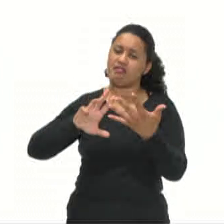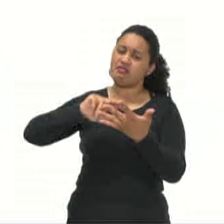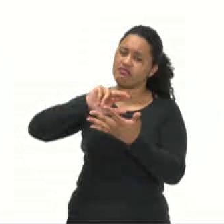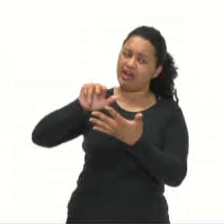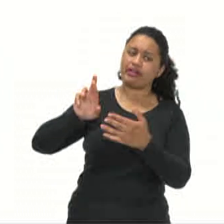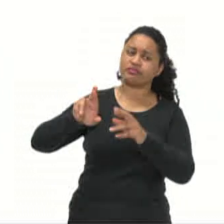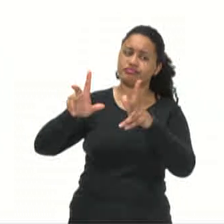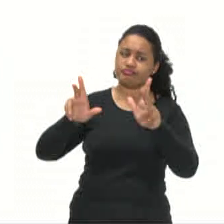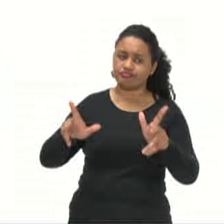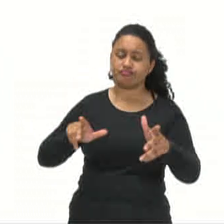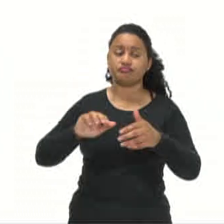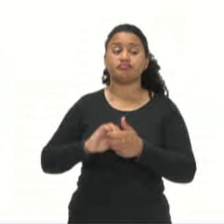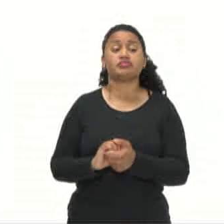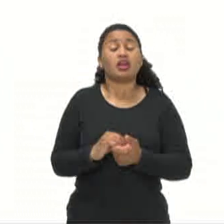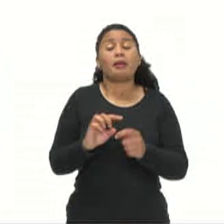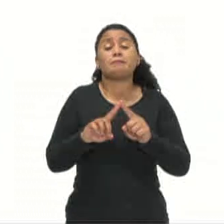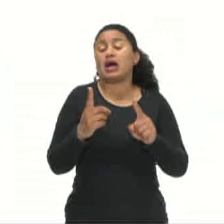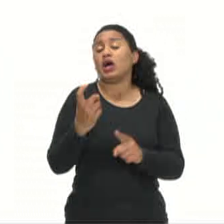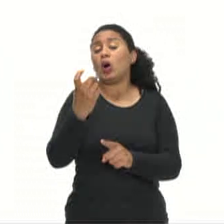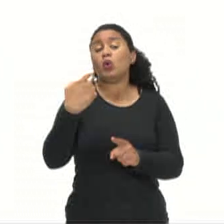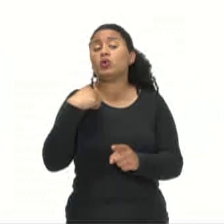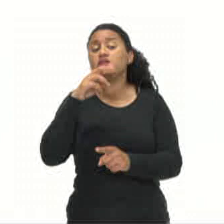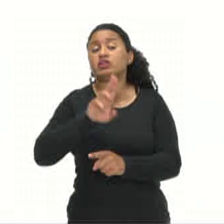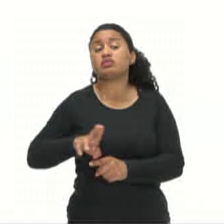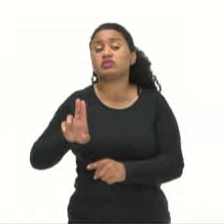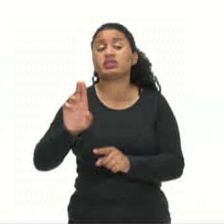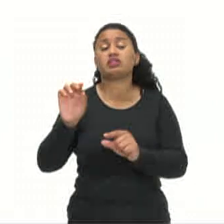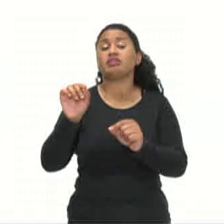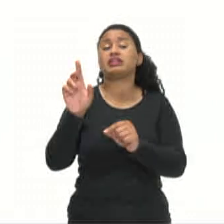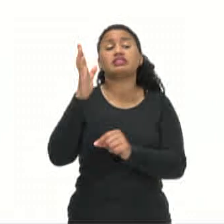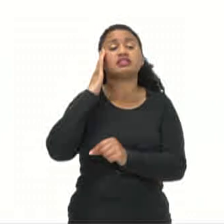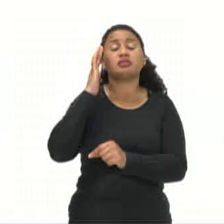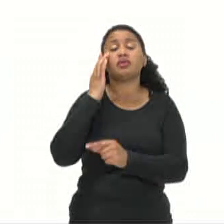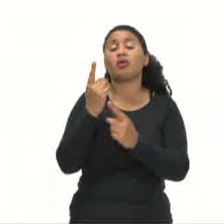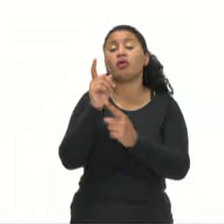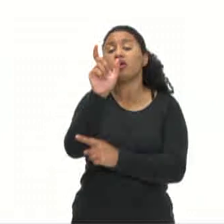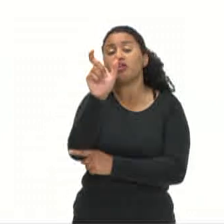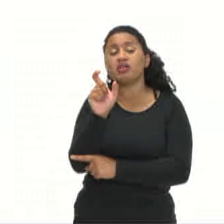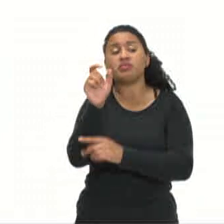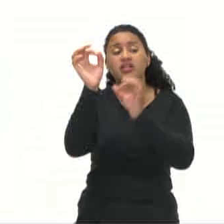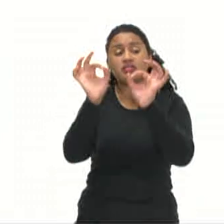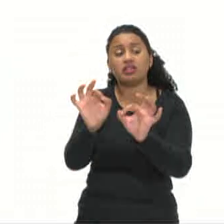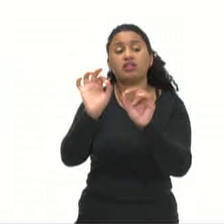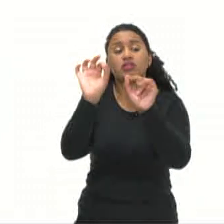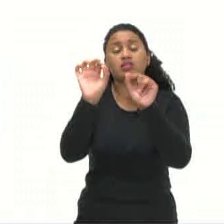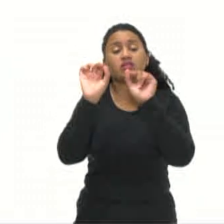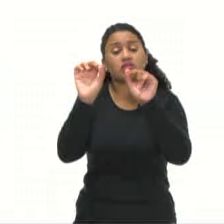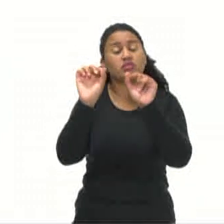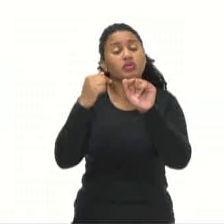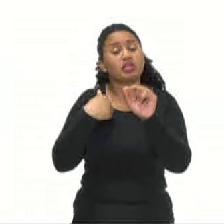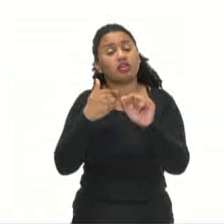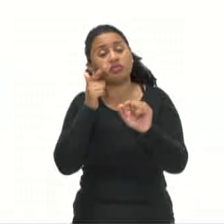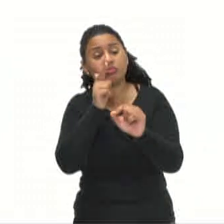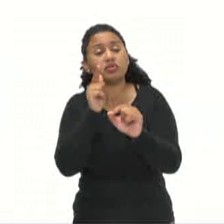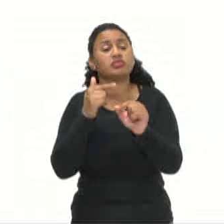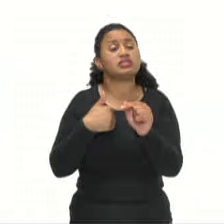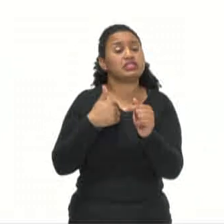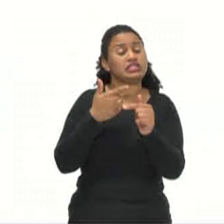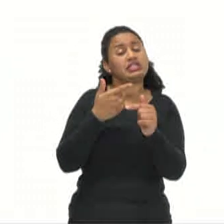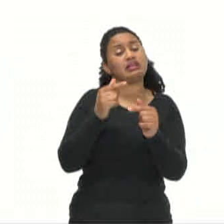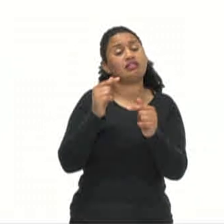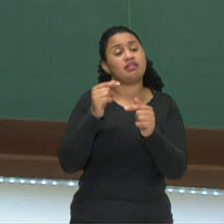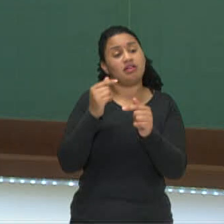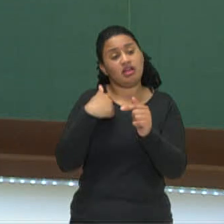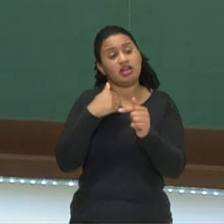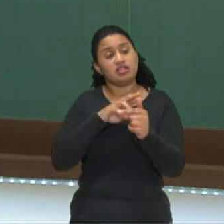cairiri. E a única utilidade de saber qual a palavra certa será para decifrar um problema de